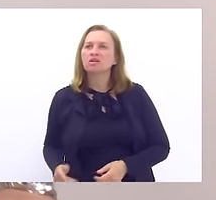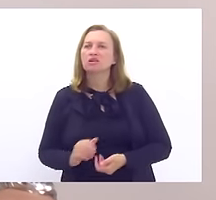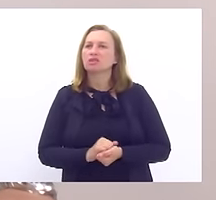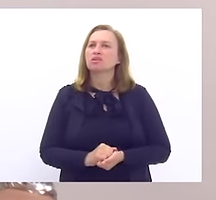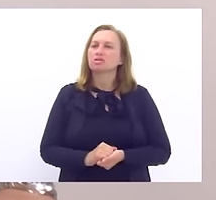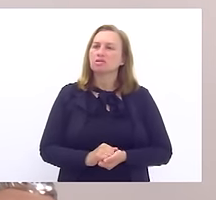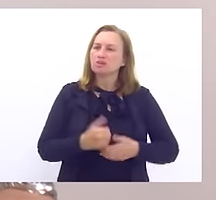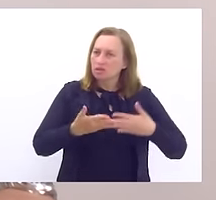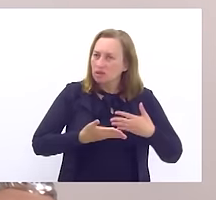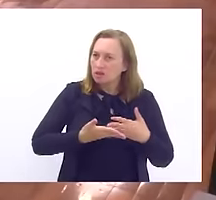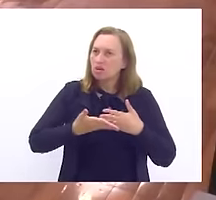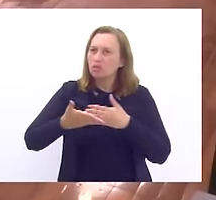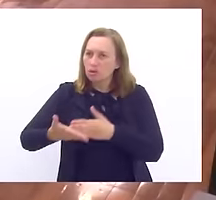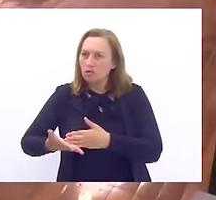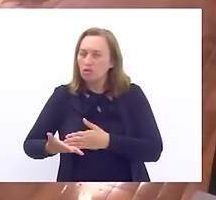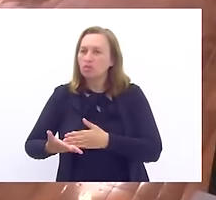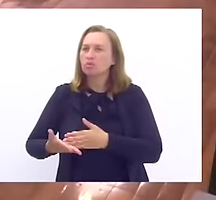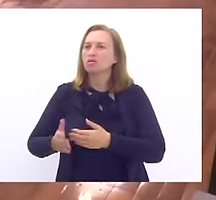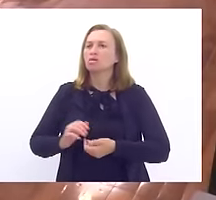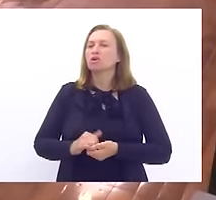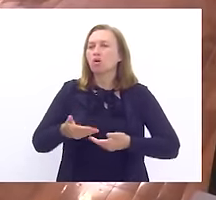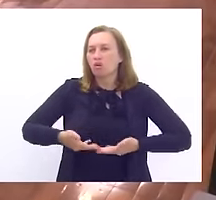levou para esse